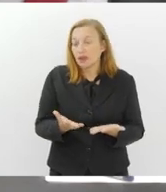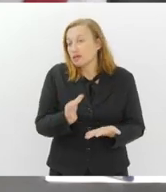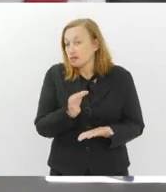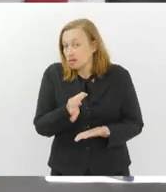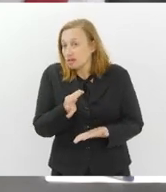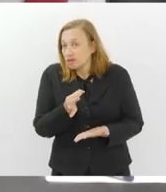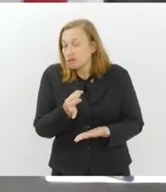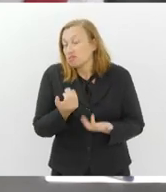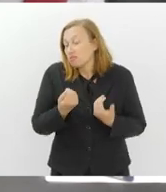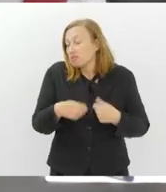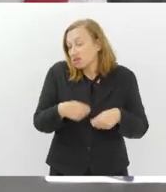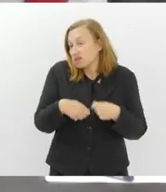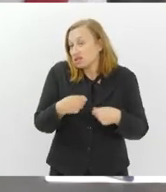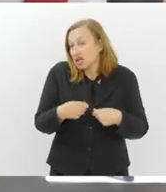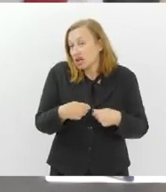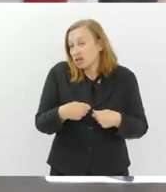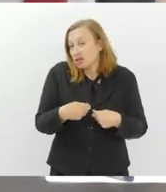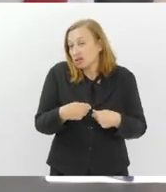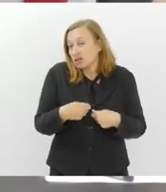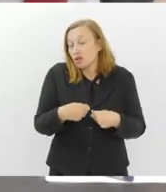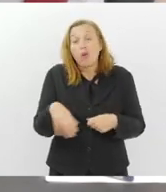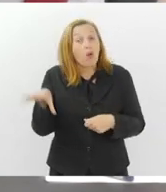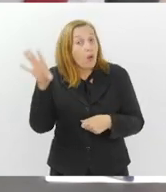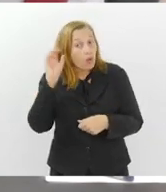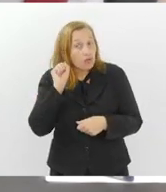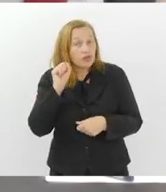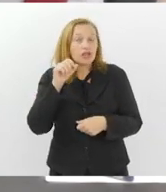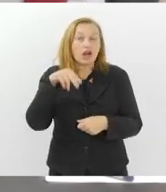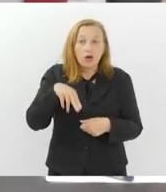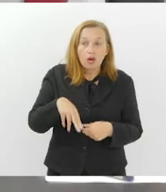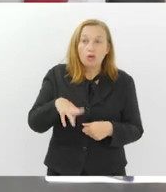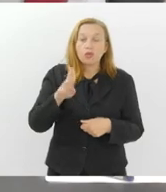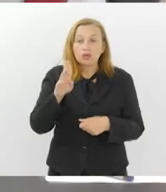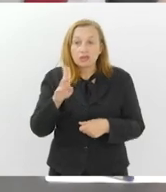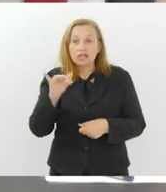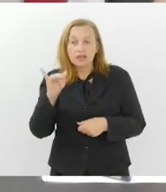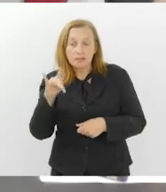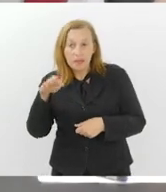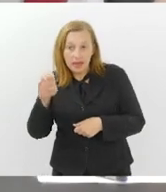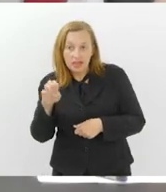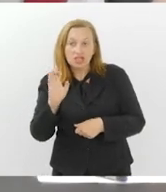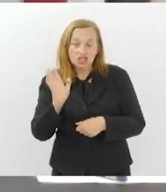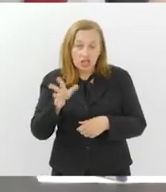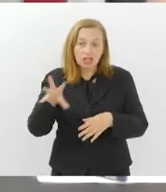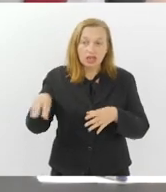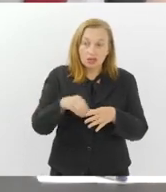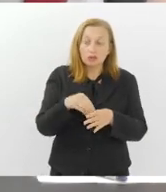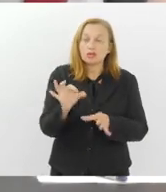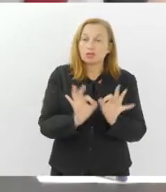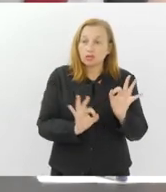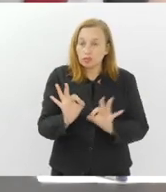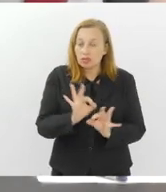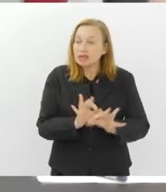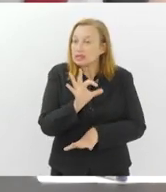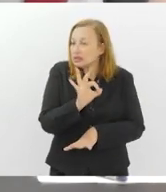vai precisar ouvir a Unimed, então já está, já consta no plano, e será, com